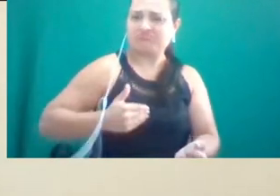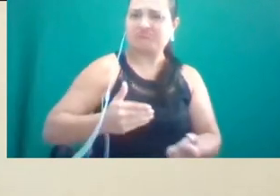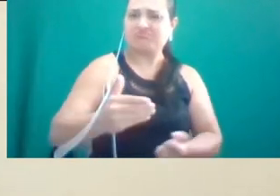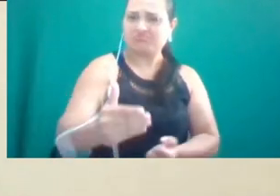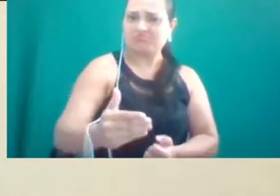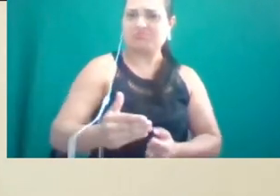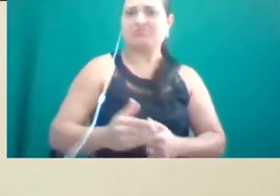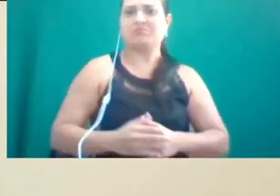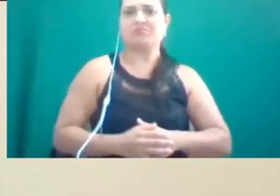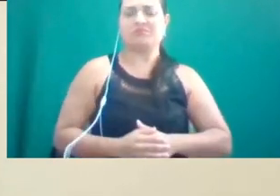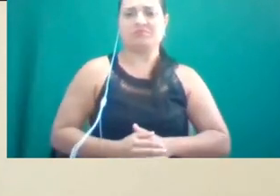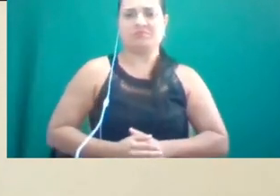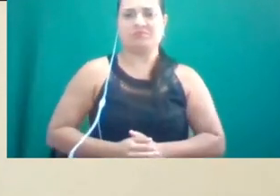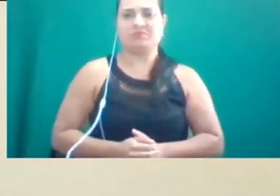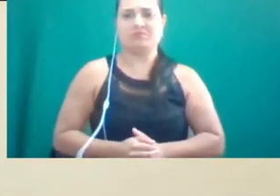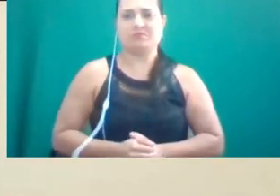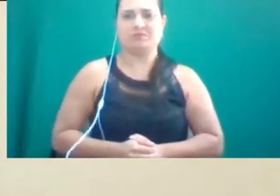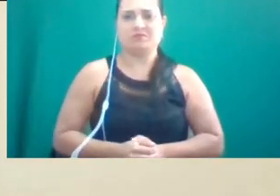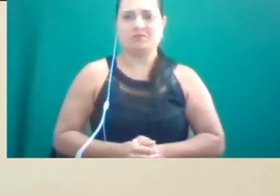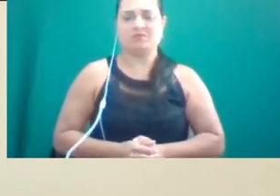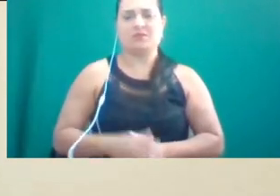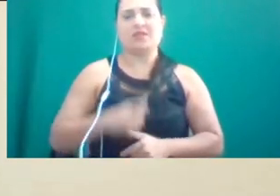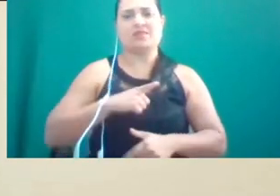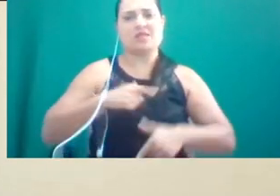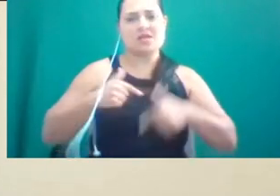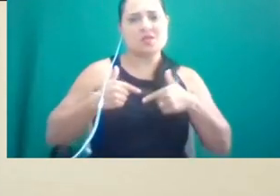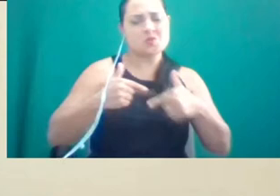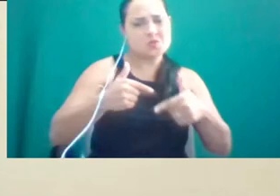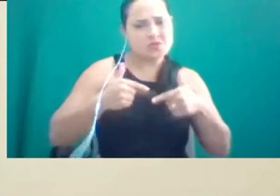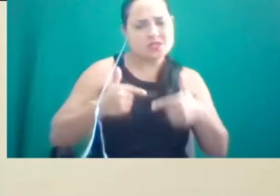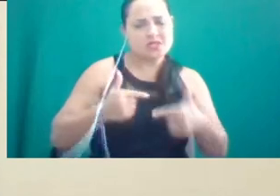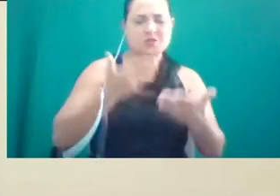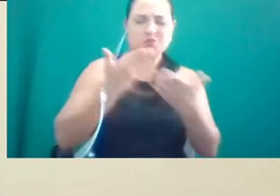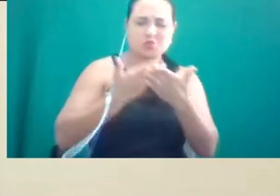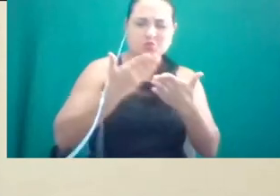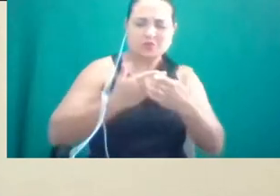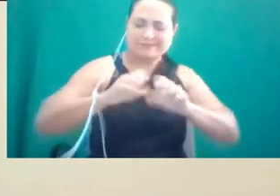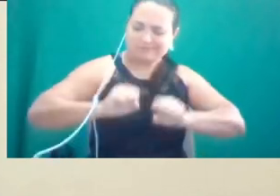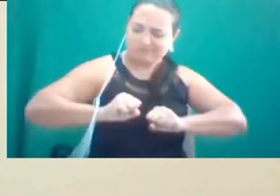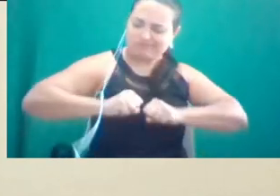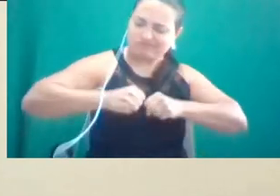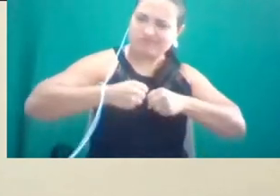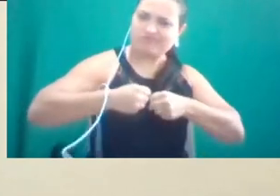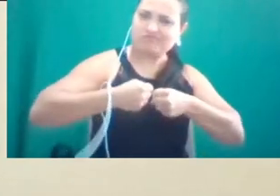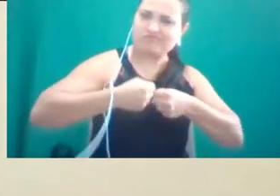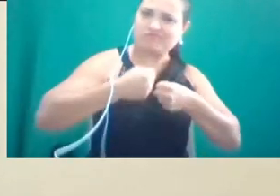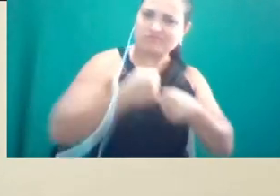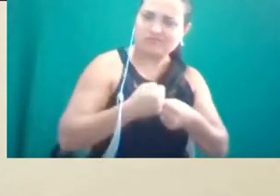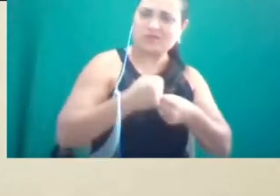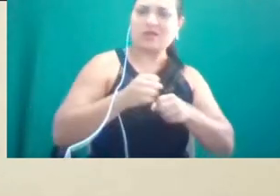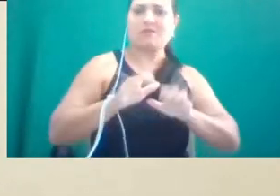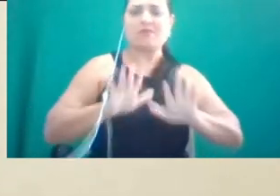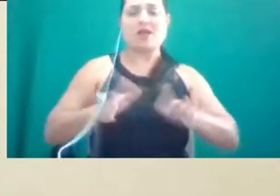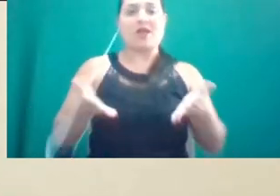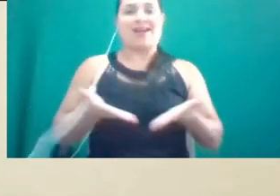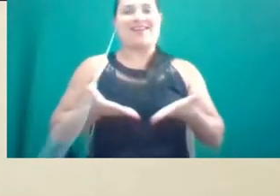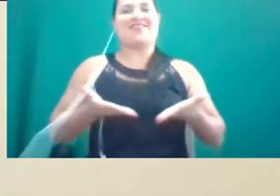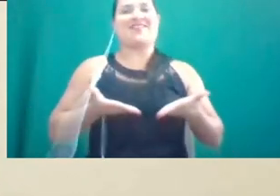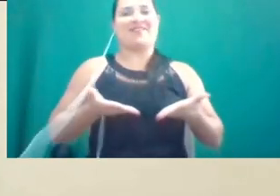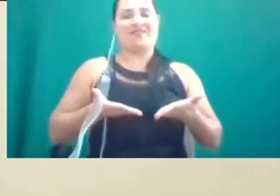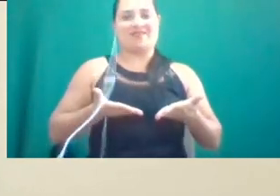caminho. Porque, não quero dizer isso ou aquilo, mas muitos são fracos, não aguentam o tranco. E vocês que chegaram até